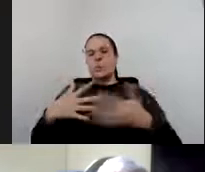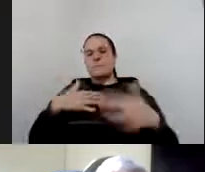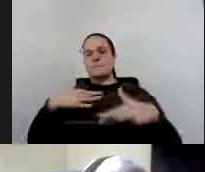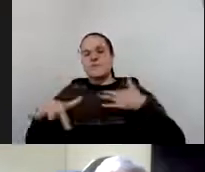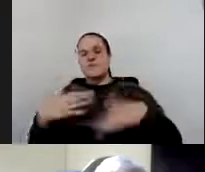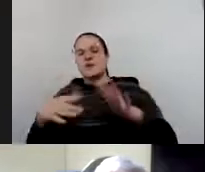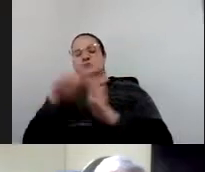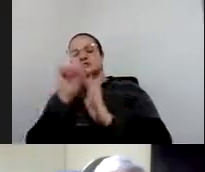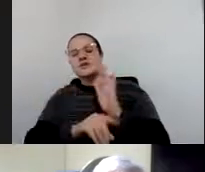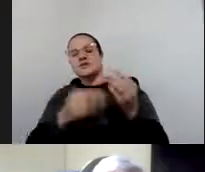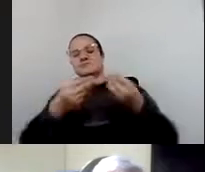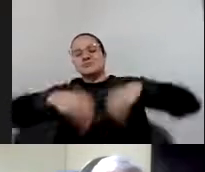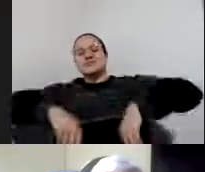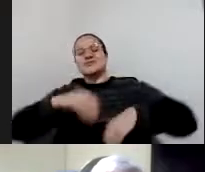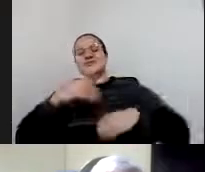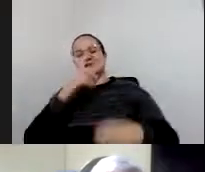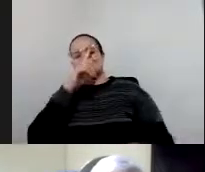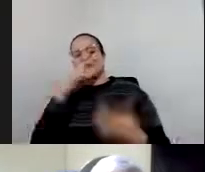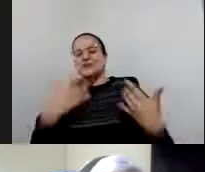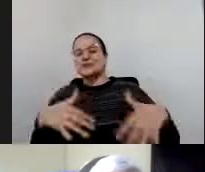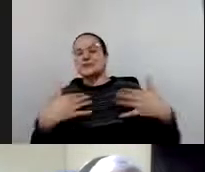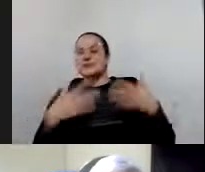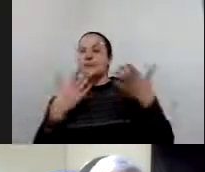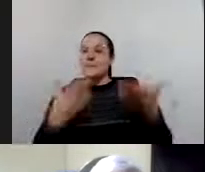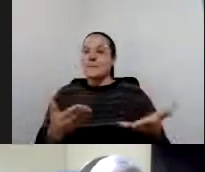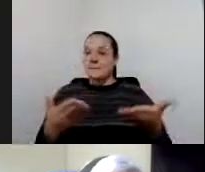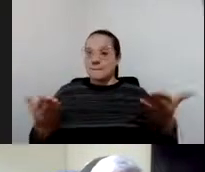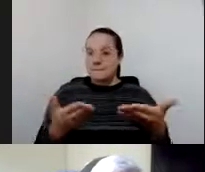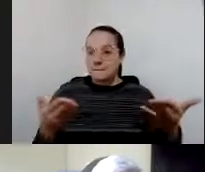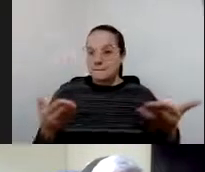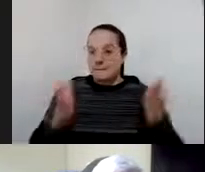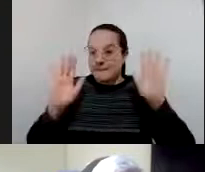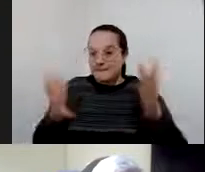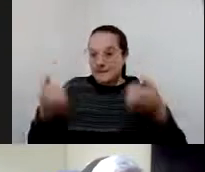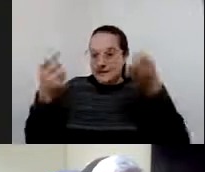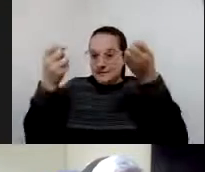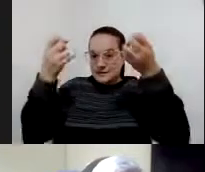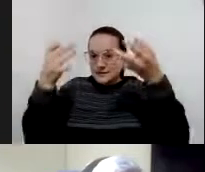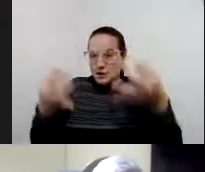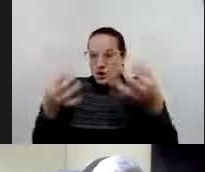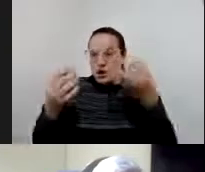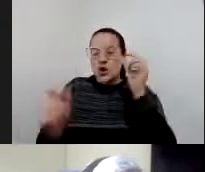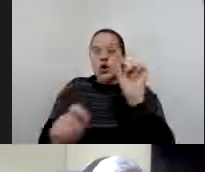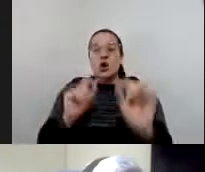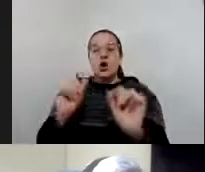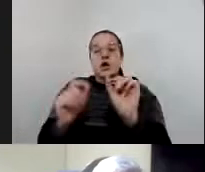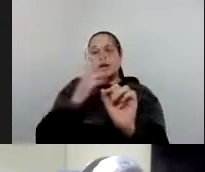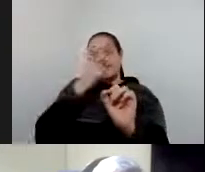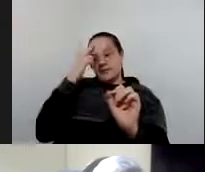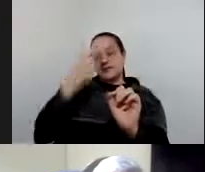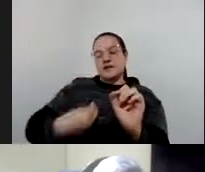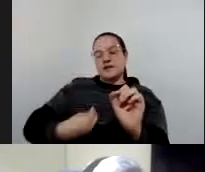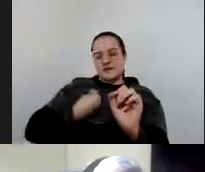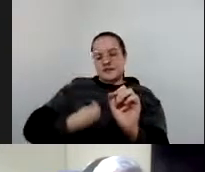das pessoas com deficiência, nós não definimos quem do movimento sindical poderia